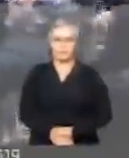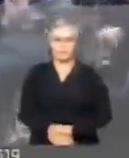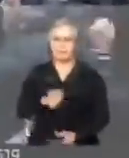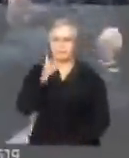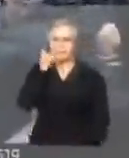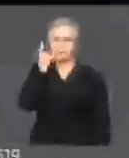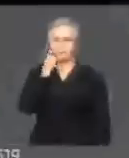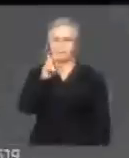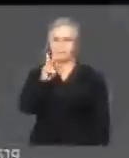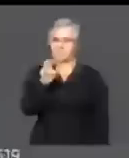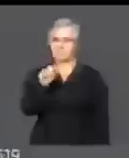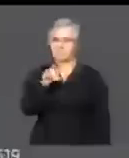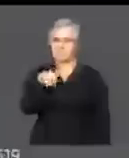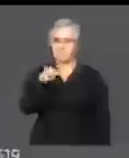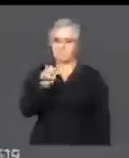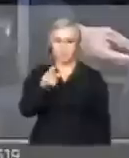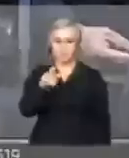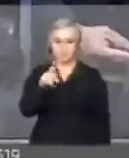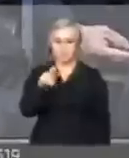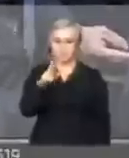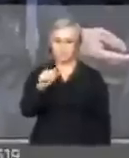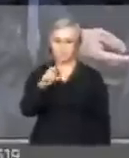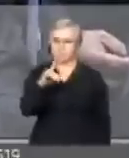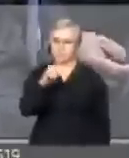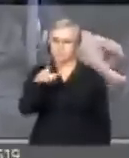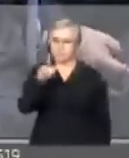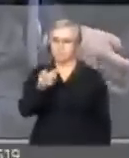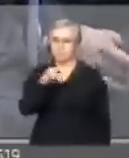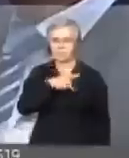Deputado Valmir Pracidelli, do PT.